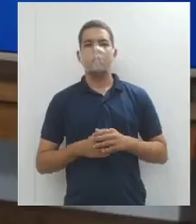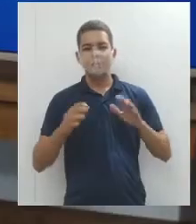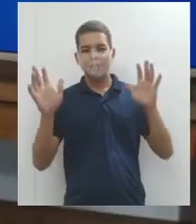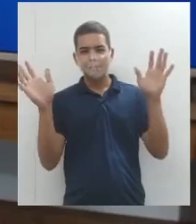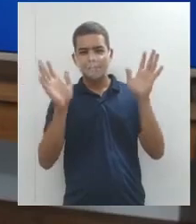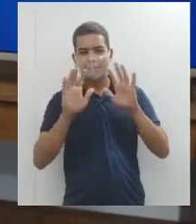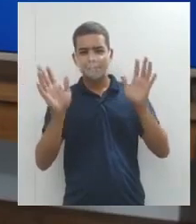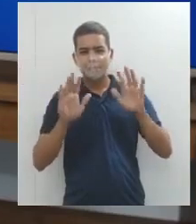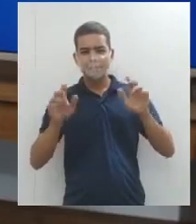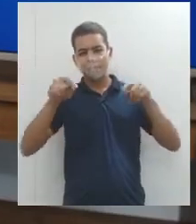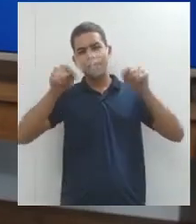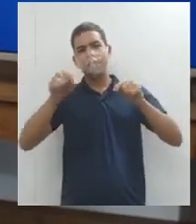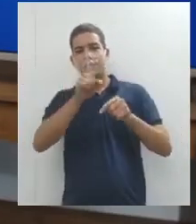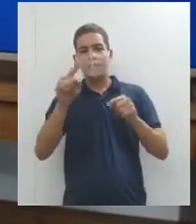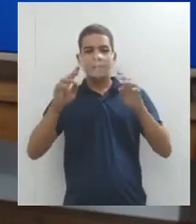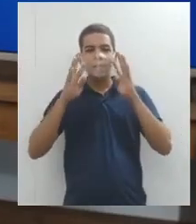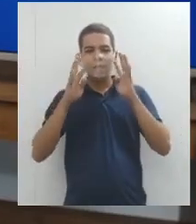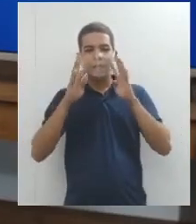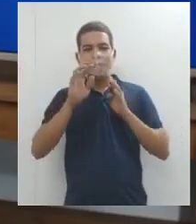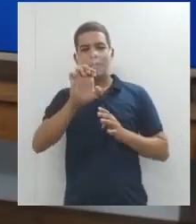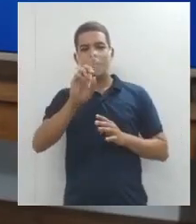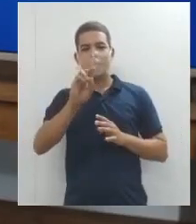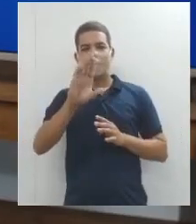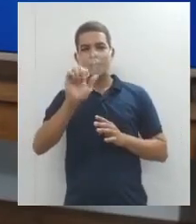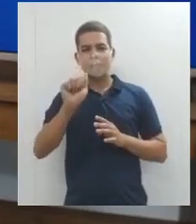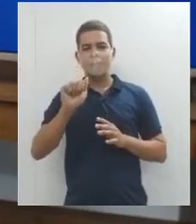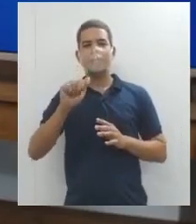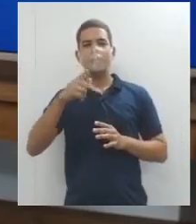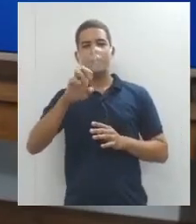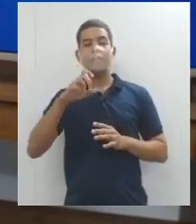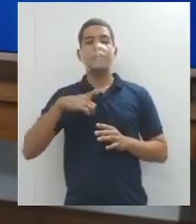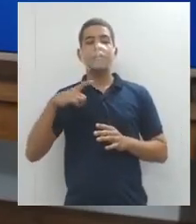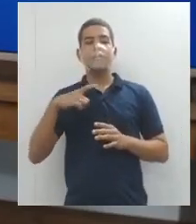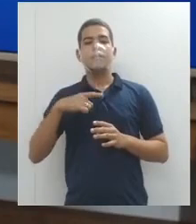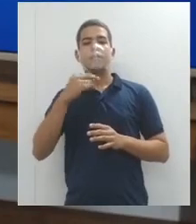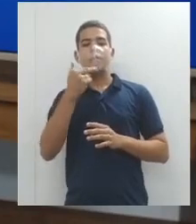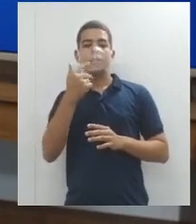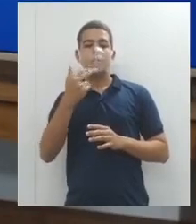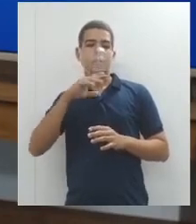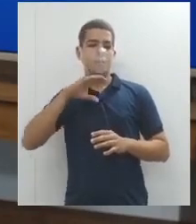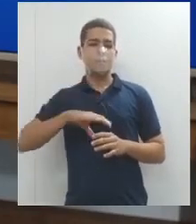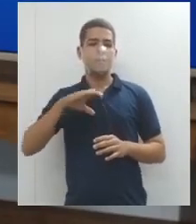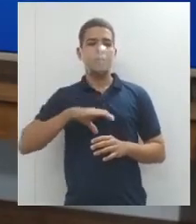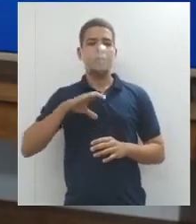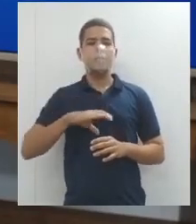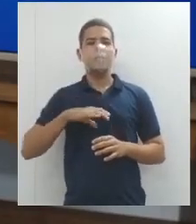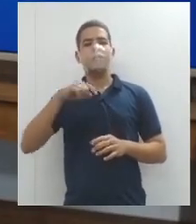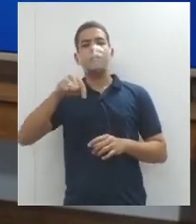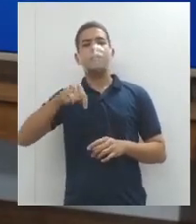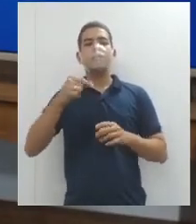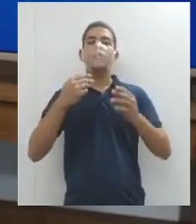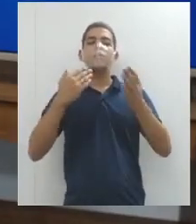Olá, meu povo ligado no EducaPE. Vamos começar mais uma aula de língua portuguesa e a nossa